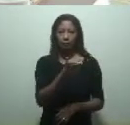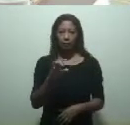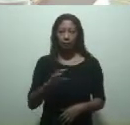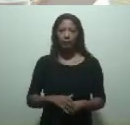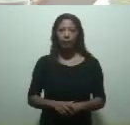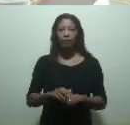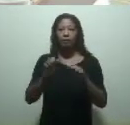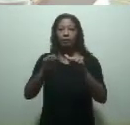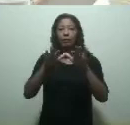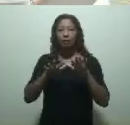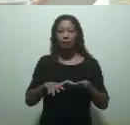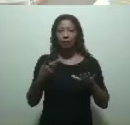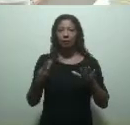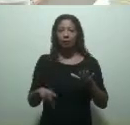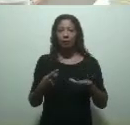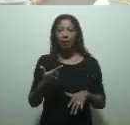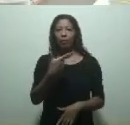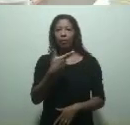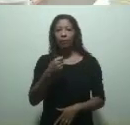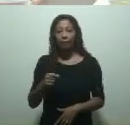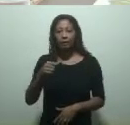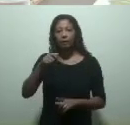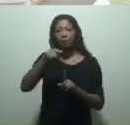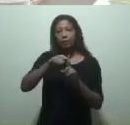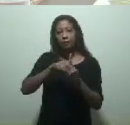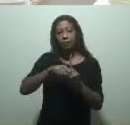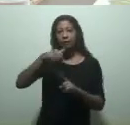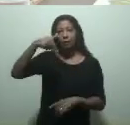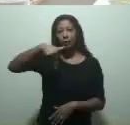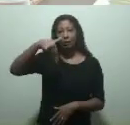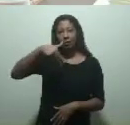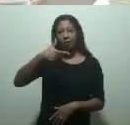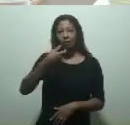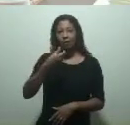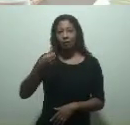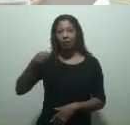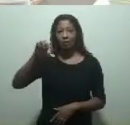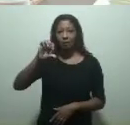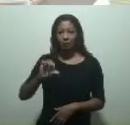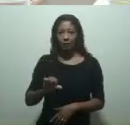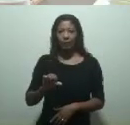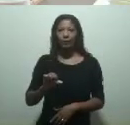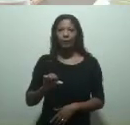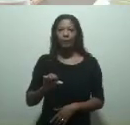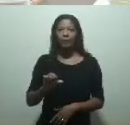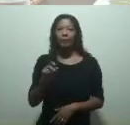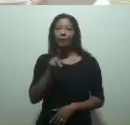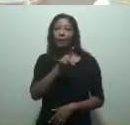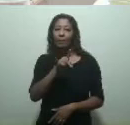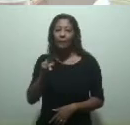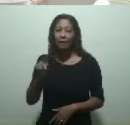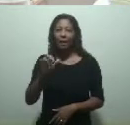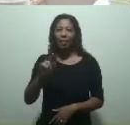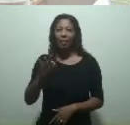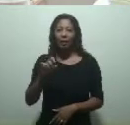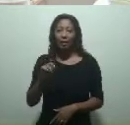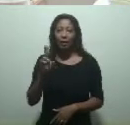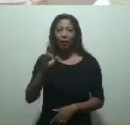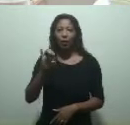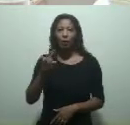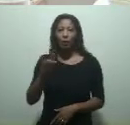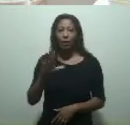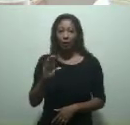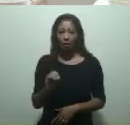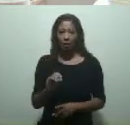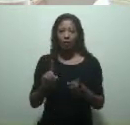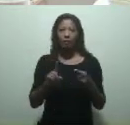Plenário Dr. Mário Medeiros, 20 de novembro de 2019. Presidente interino, Rogério César Santiago. Primeira secretária, Cátia Carvalho de